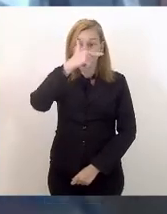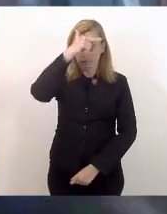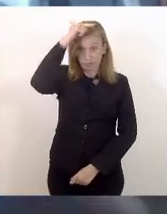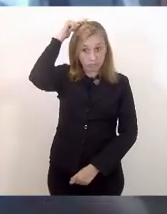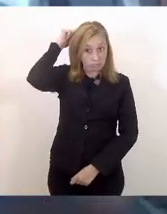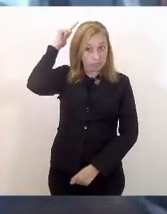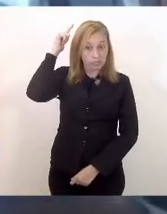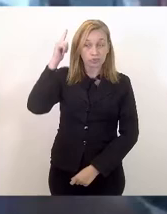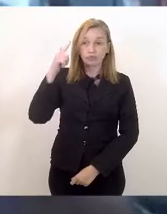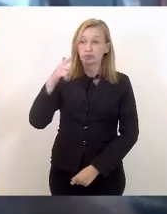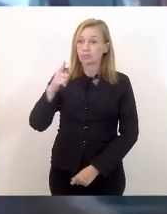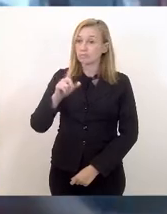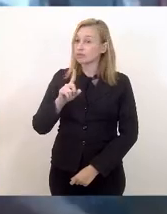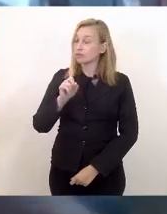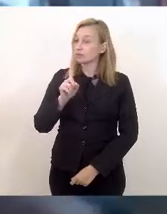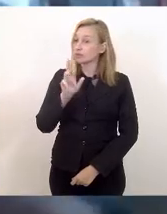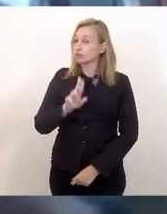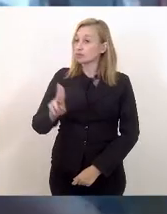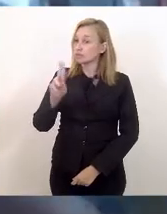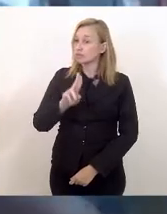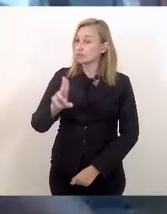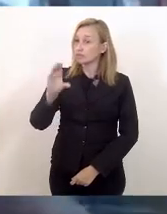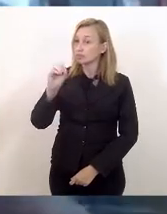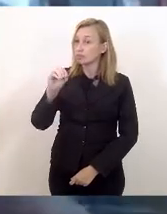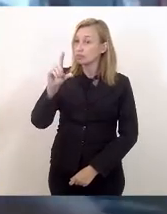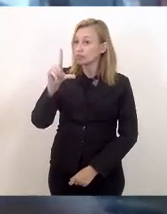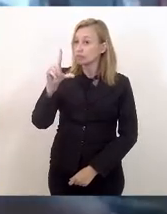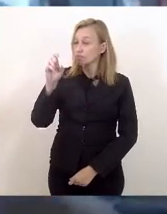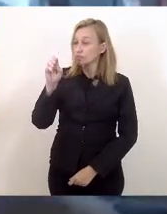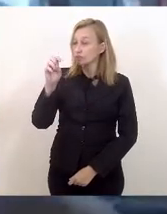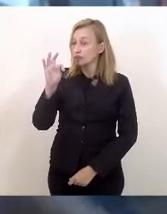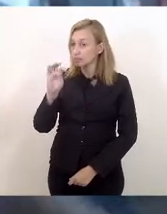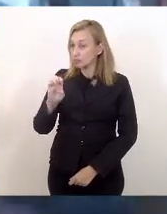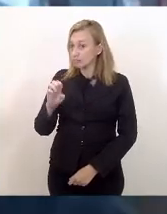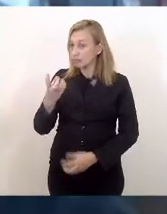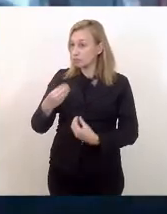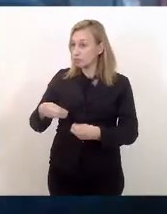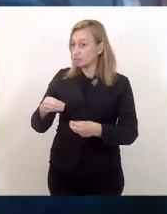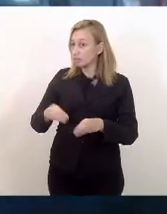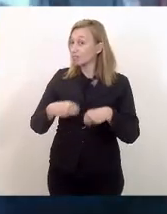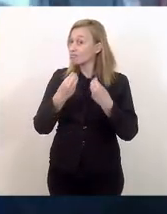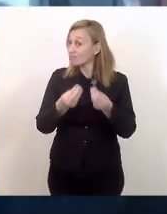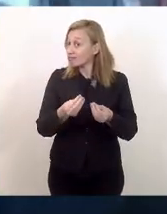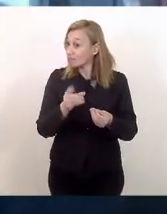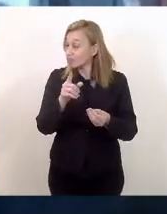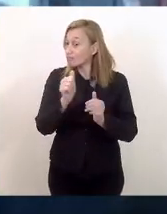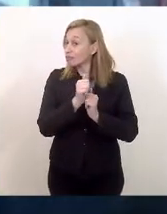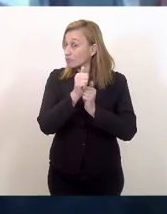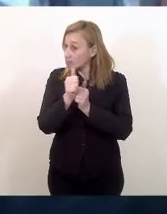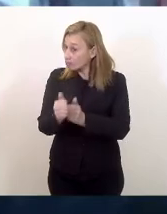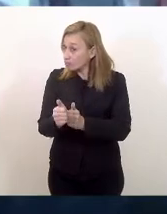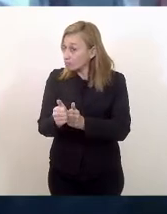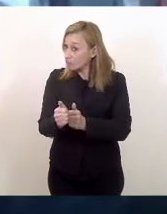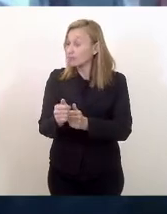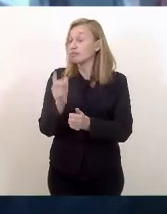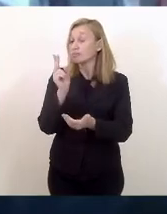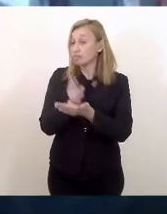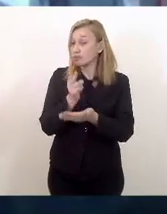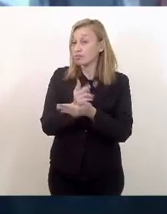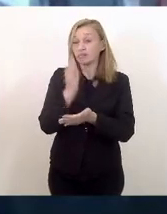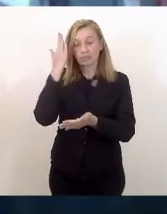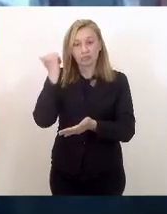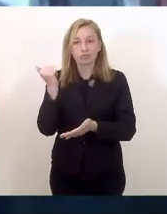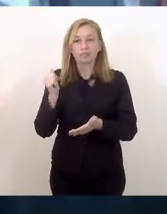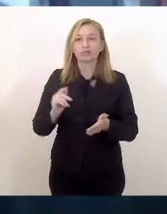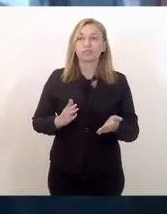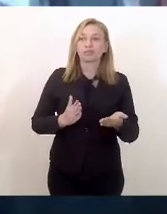para ele, eu vou acompanhá-lo, mesmo sabendo que a gente só vai aprovar hoje